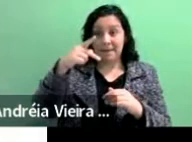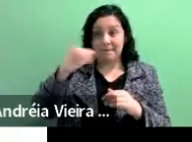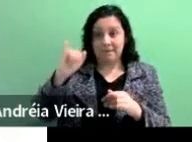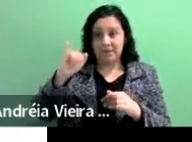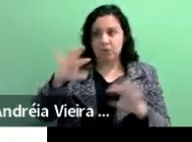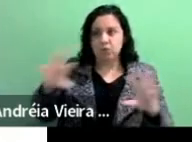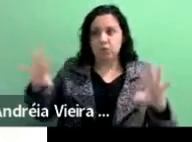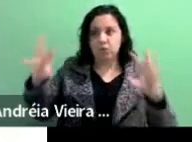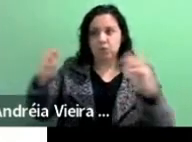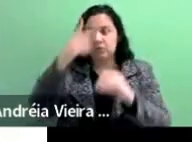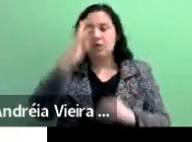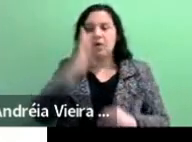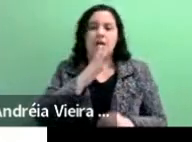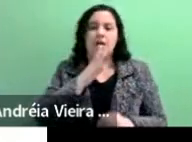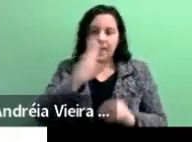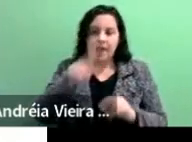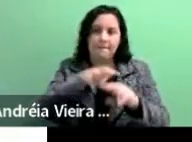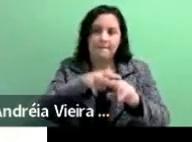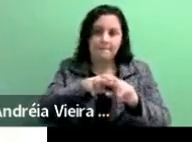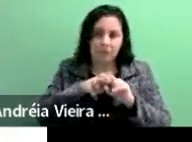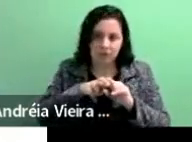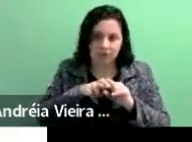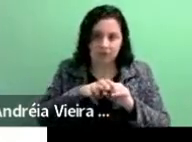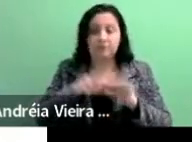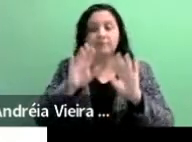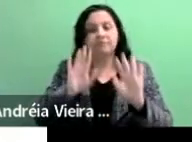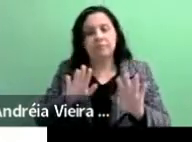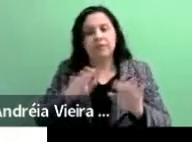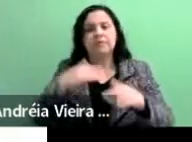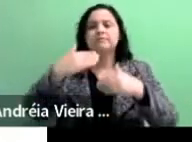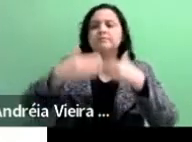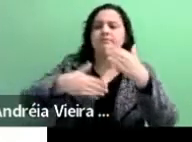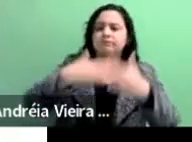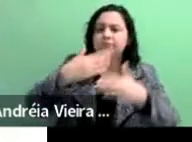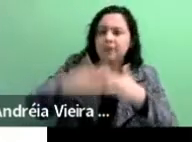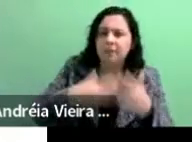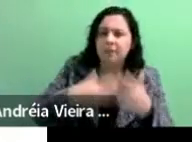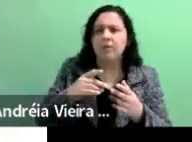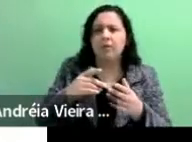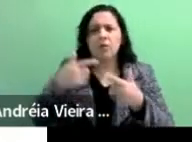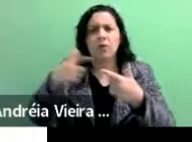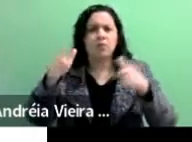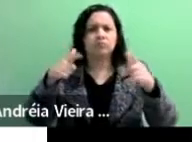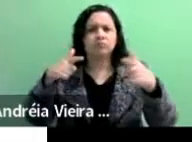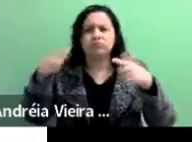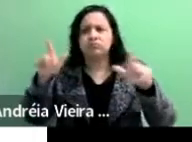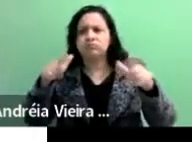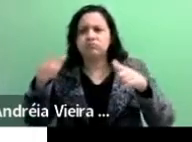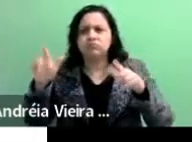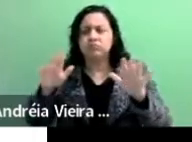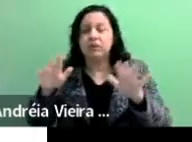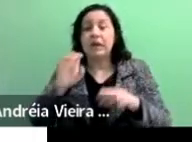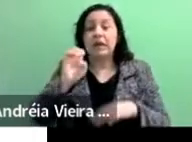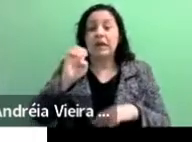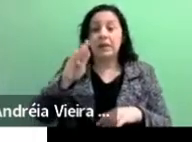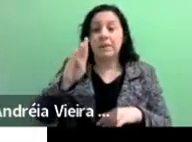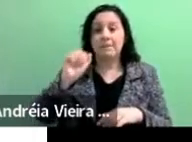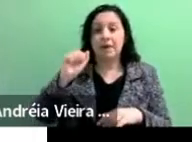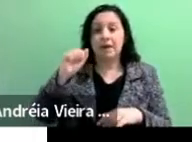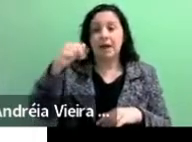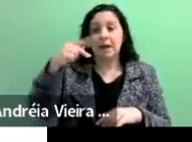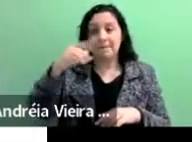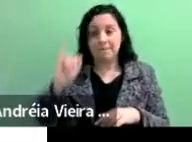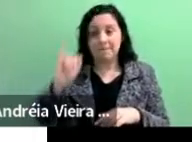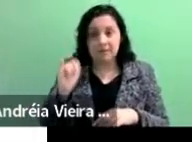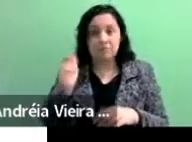do setor privado, com diferentes instrumentos, de acordo com a dor das nossas empresas, a Embrapi começou a estruturar